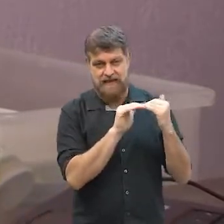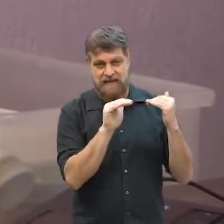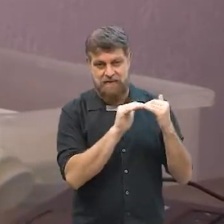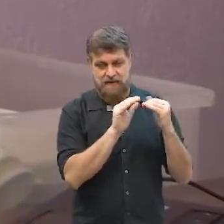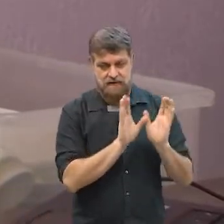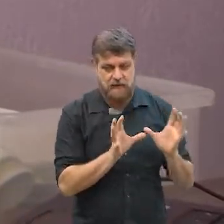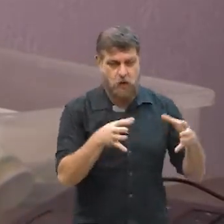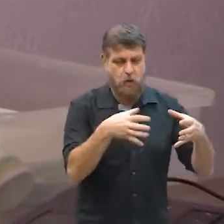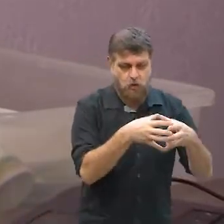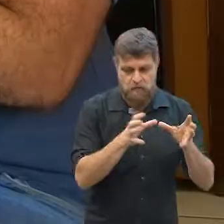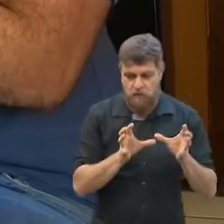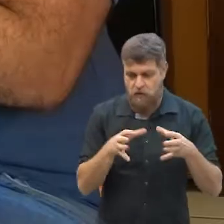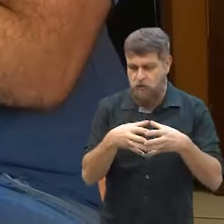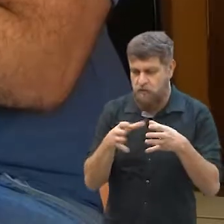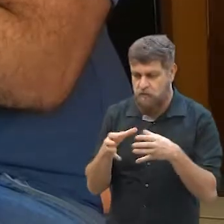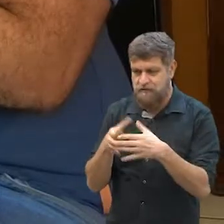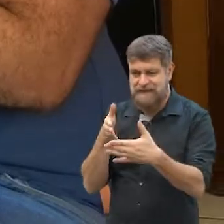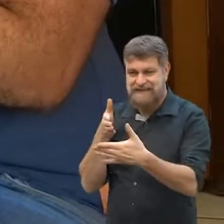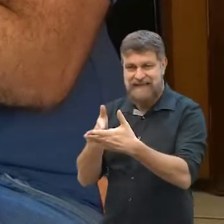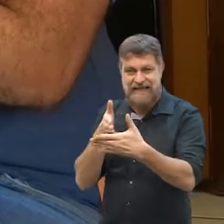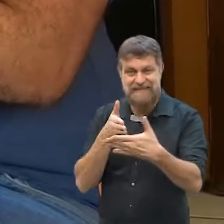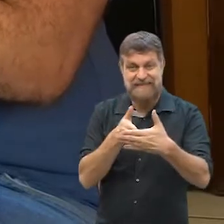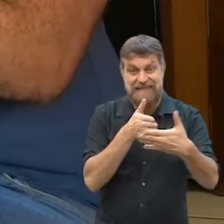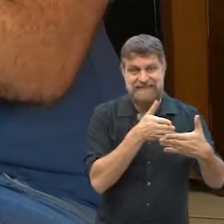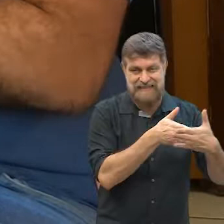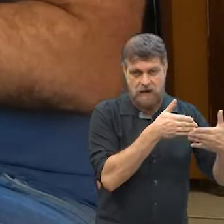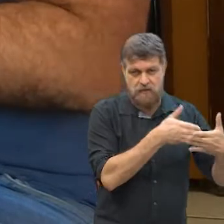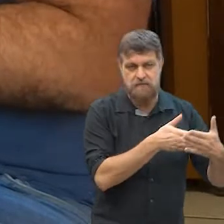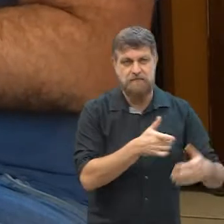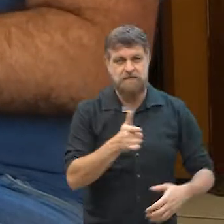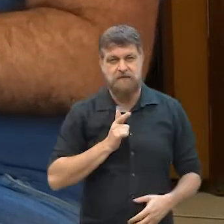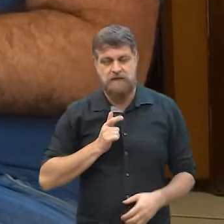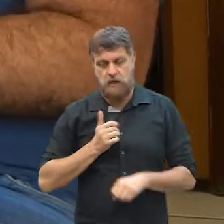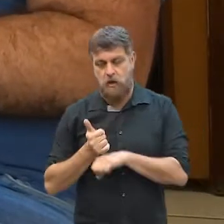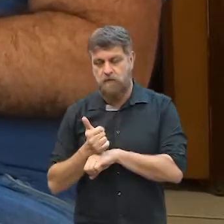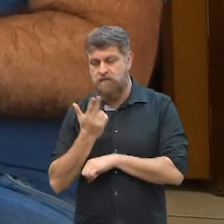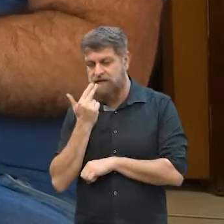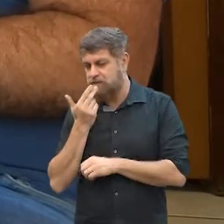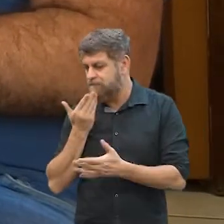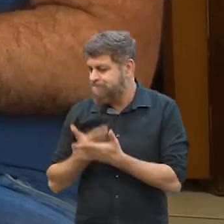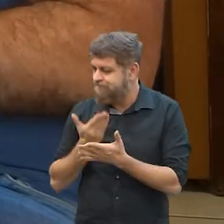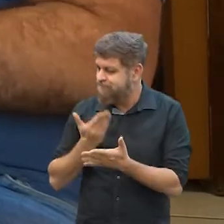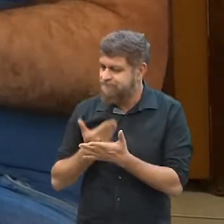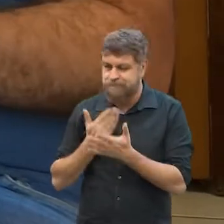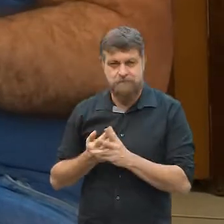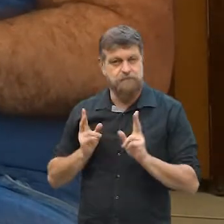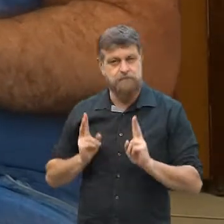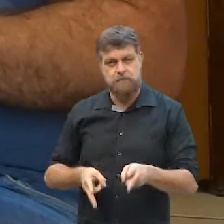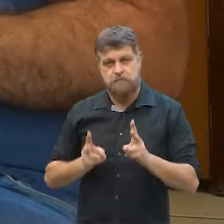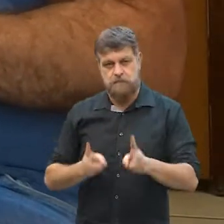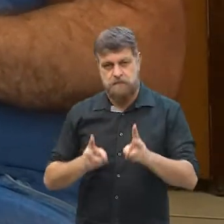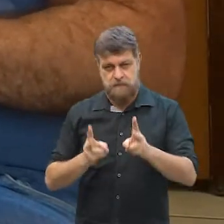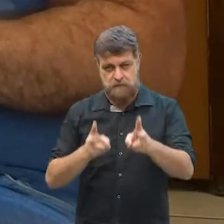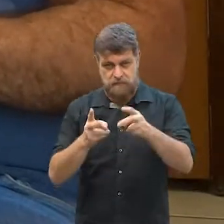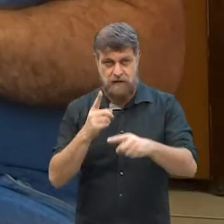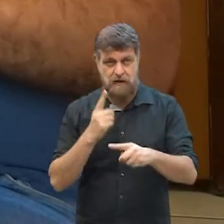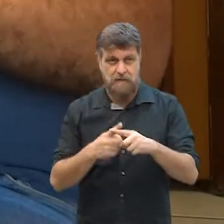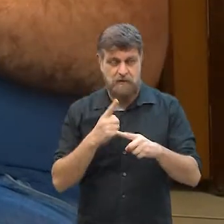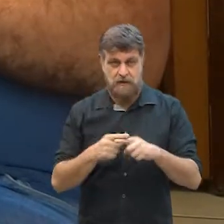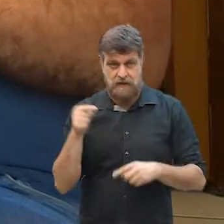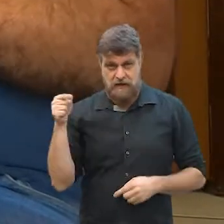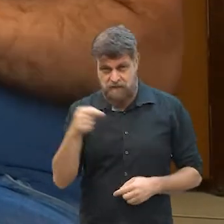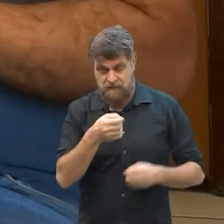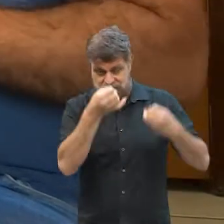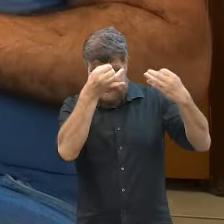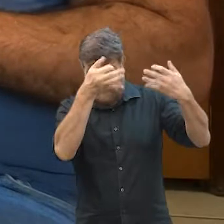com as restrições. É por isso que você falou, né, Célia, que o profissional ele tem que estudar sempre. Porque olha só o que